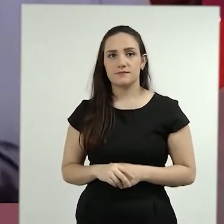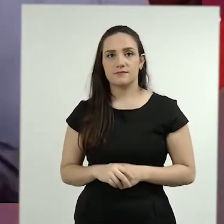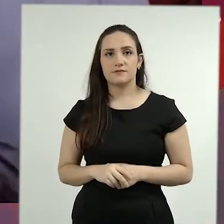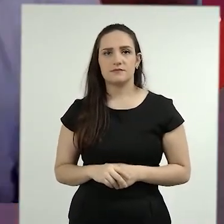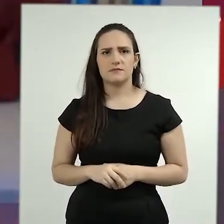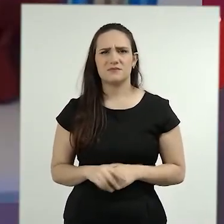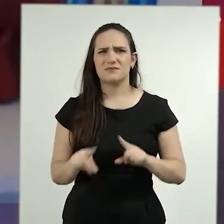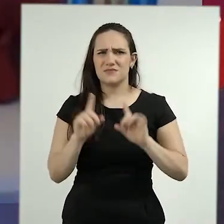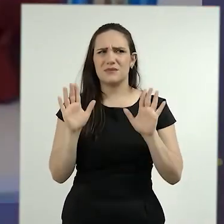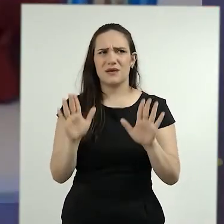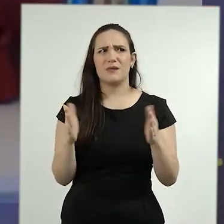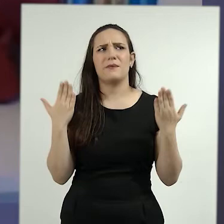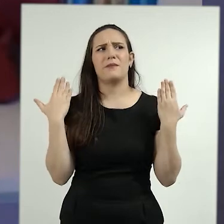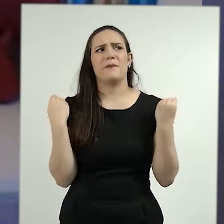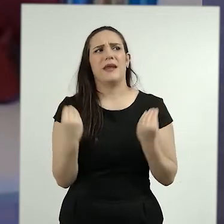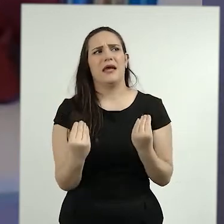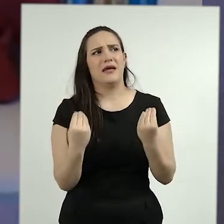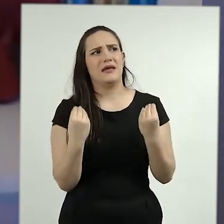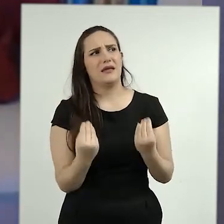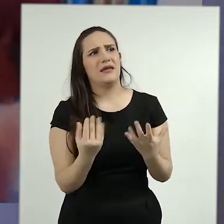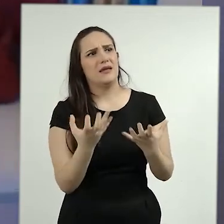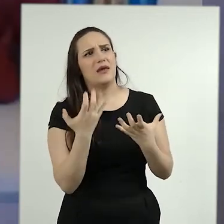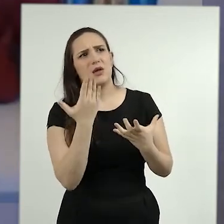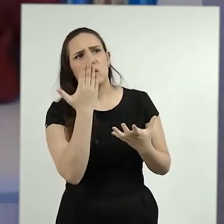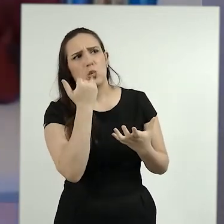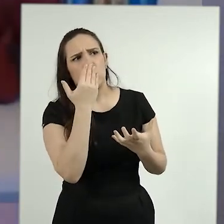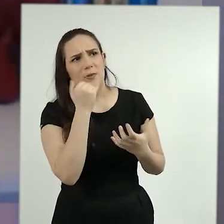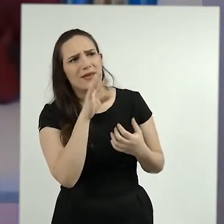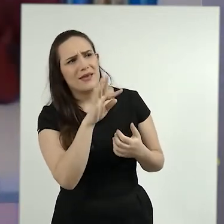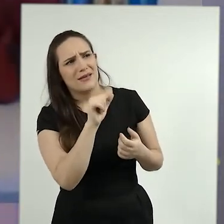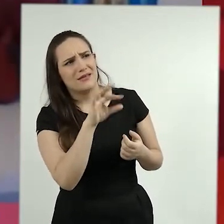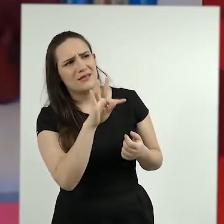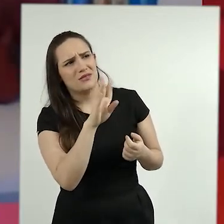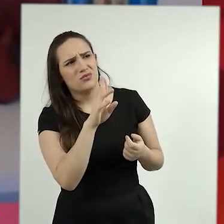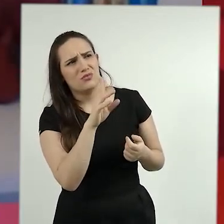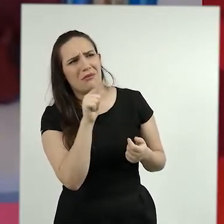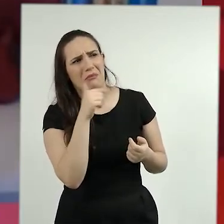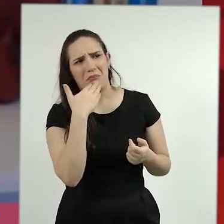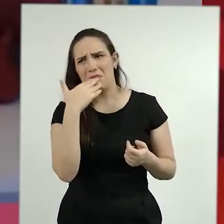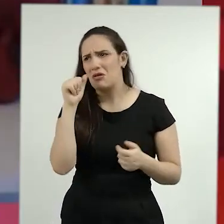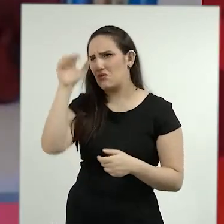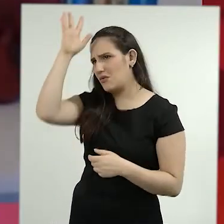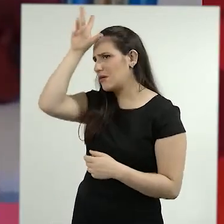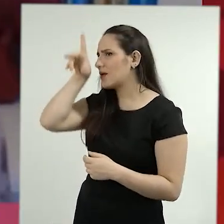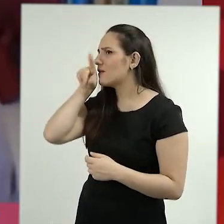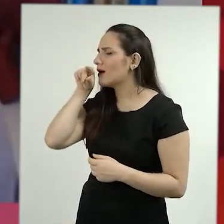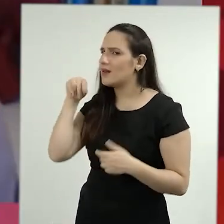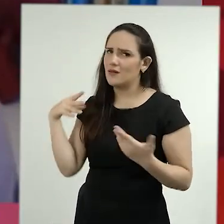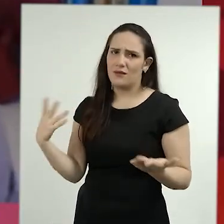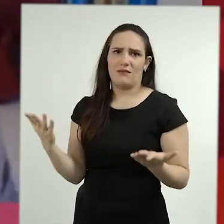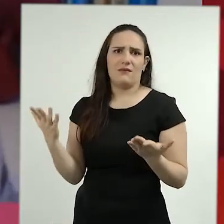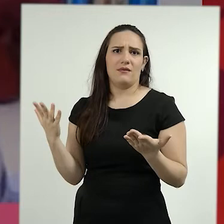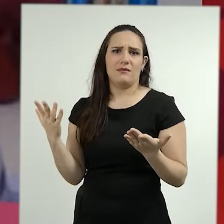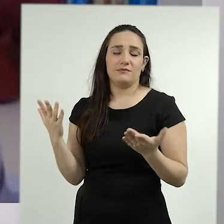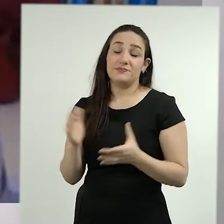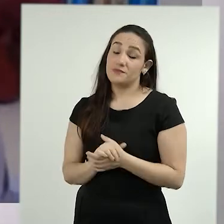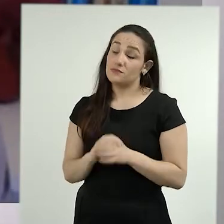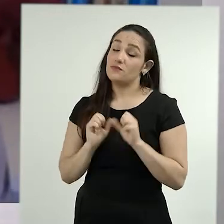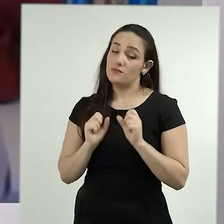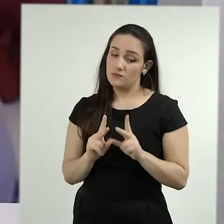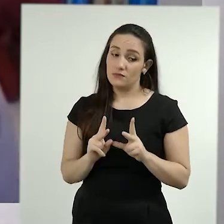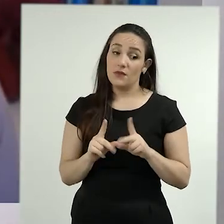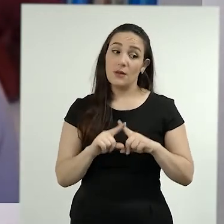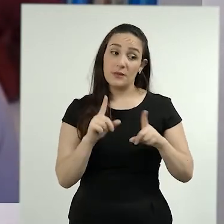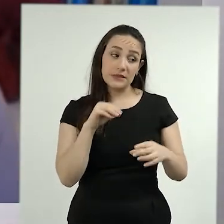tenho que entender por que as pessoas não comem frango, em vez de comer o tatu-galinha, mas elas caçam e se alimentam. E aí a gente, quando eu falo que os